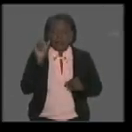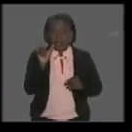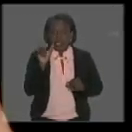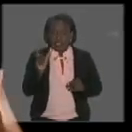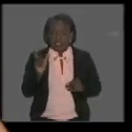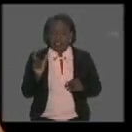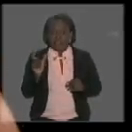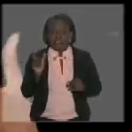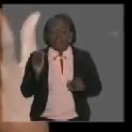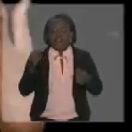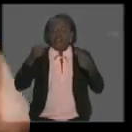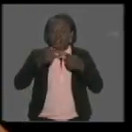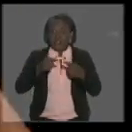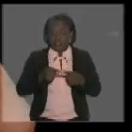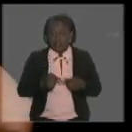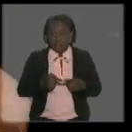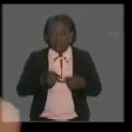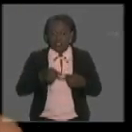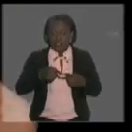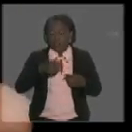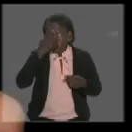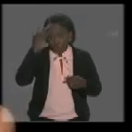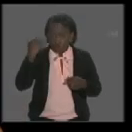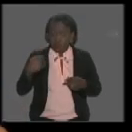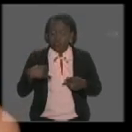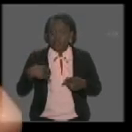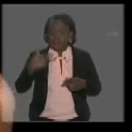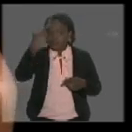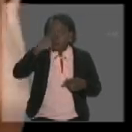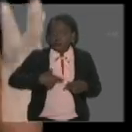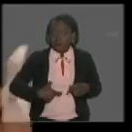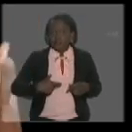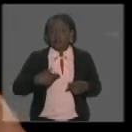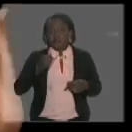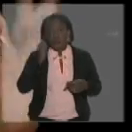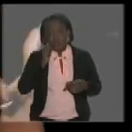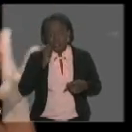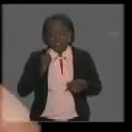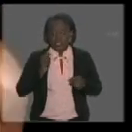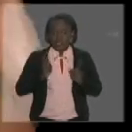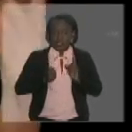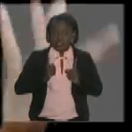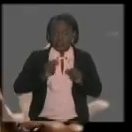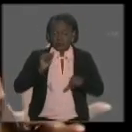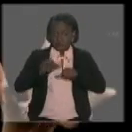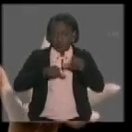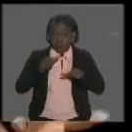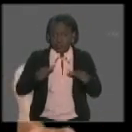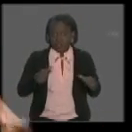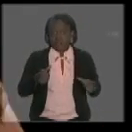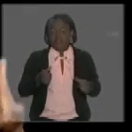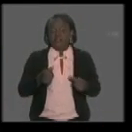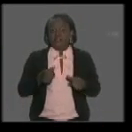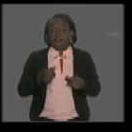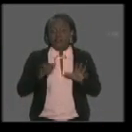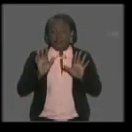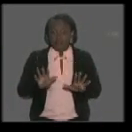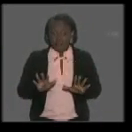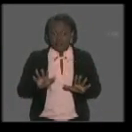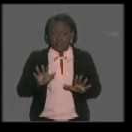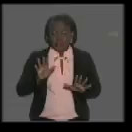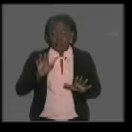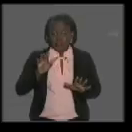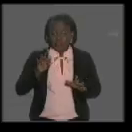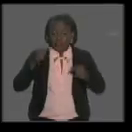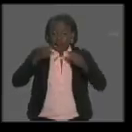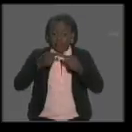uma palavra que relaciona-se a uma identificação de pessoas trans femininas, trans mulheres e tudo, mas